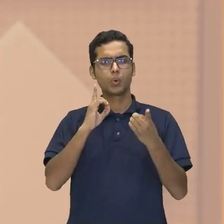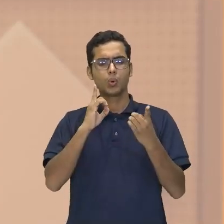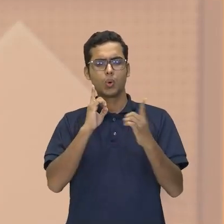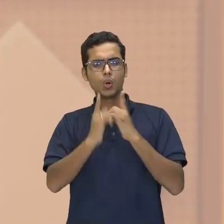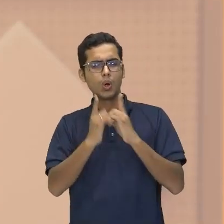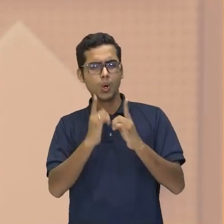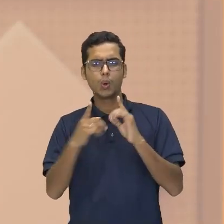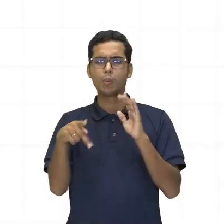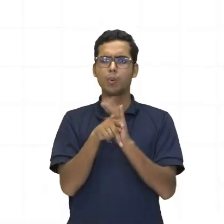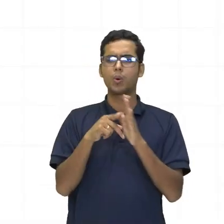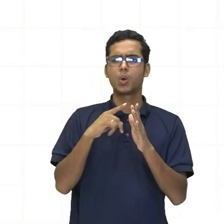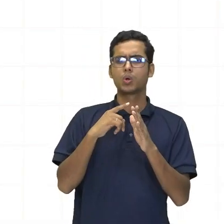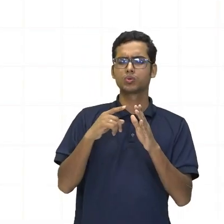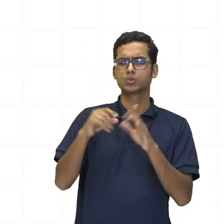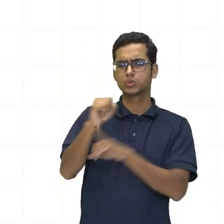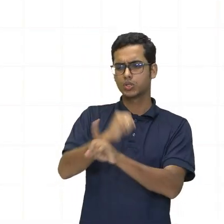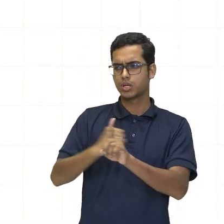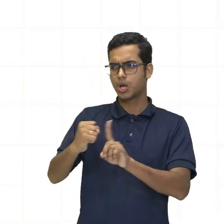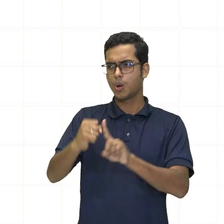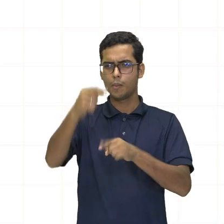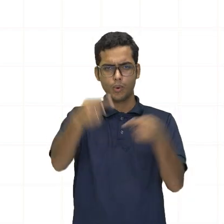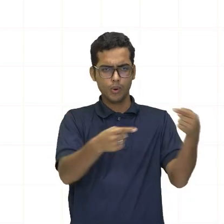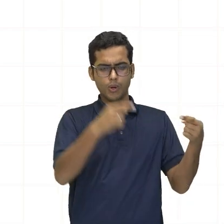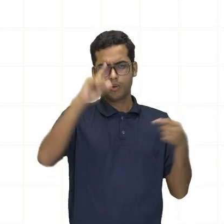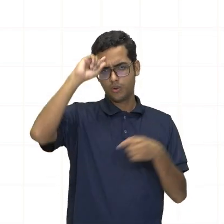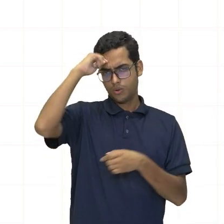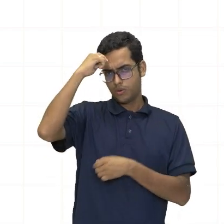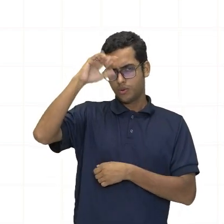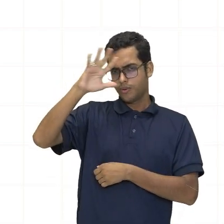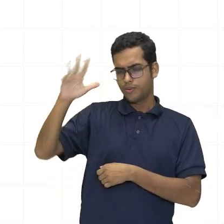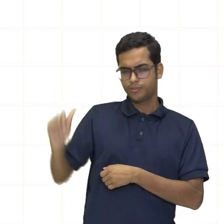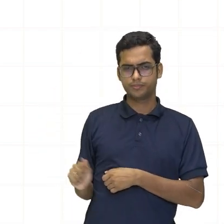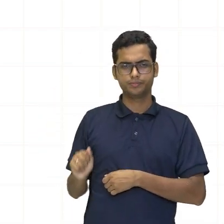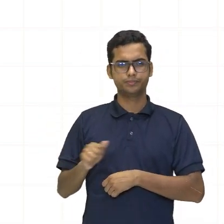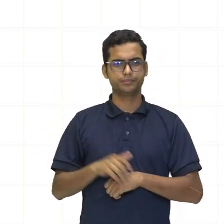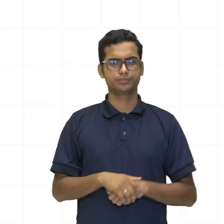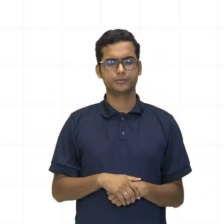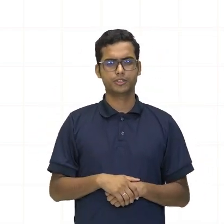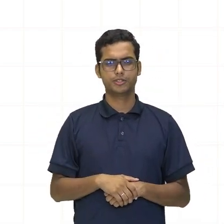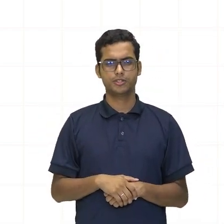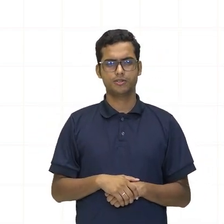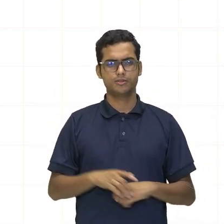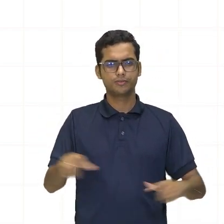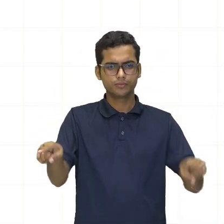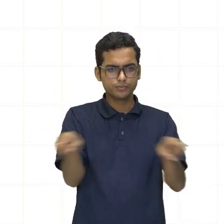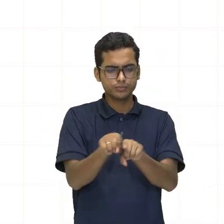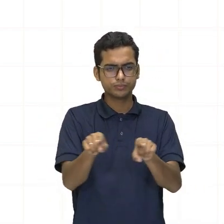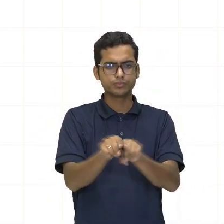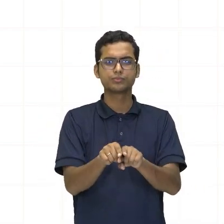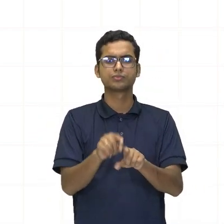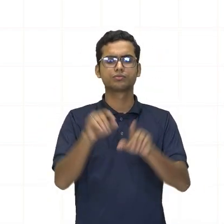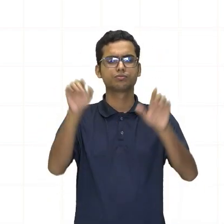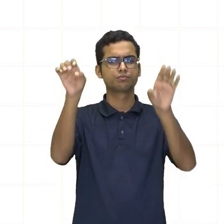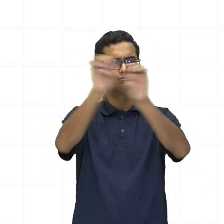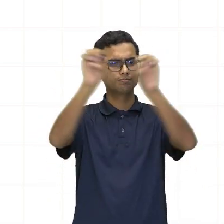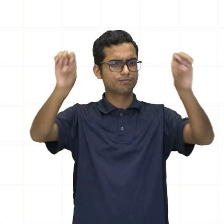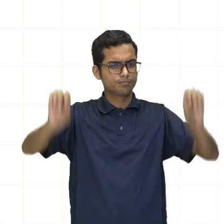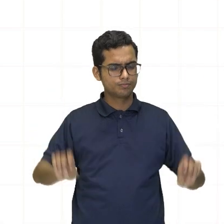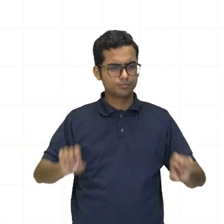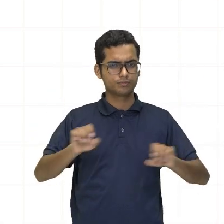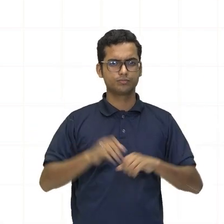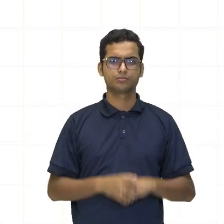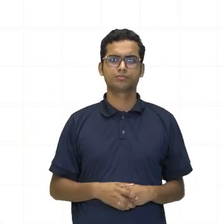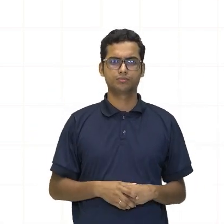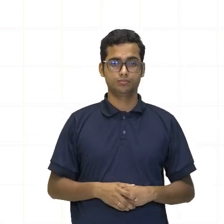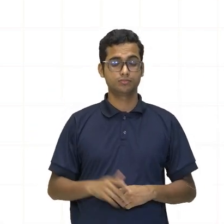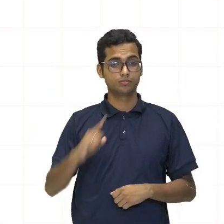política da África. Acompanhem comigo. Estrutura política e social africana. Nós temos tanto a presença de povos